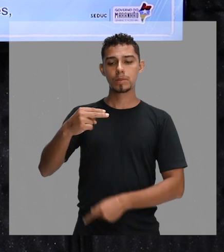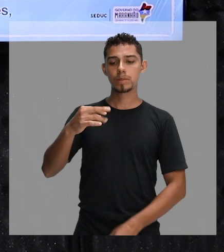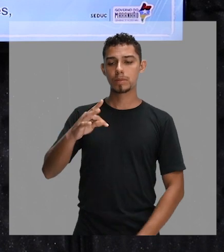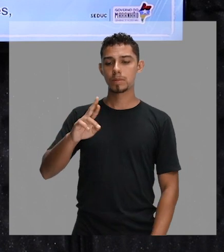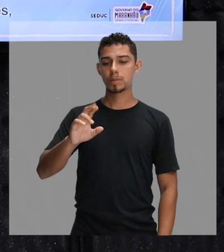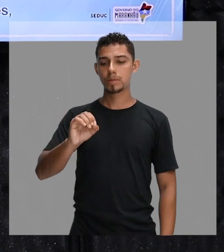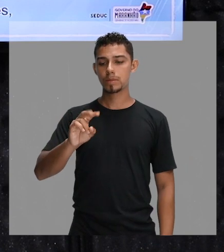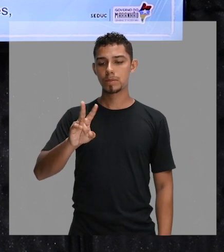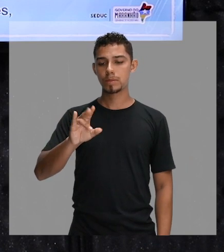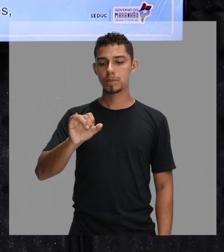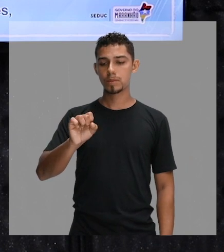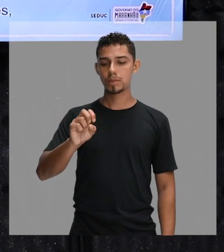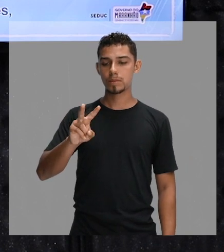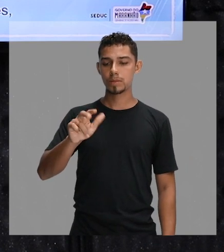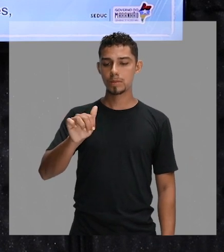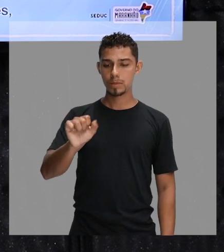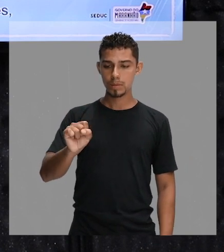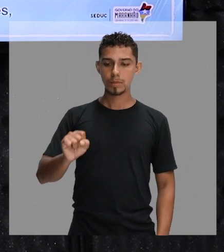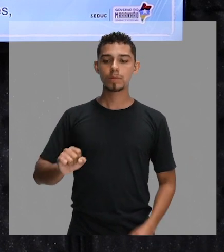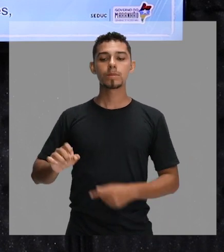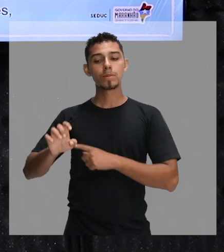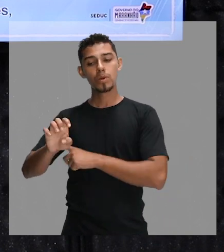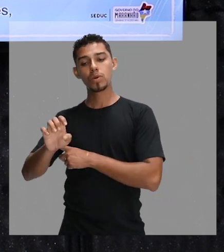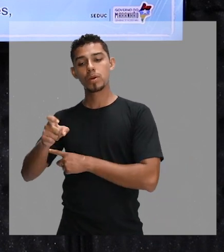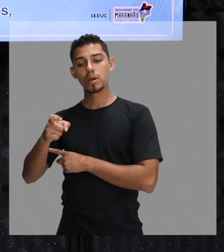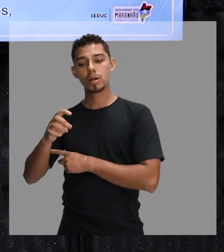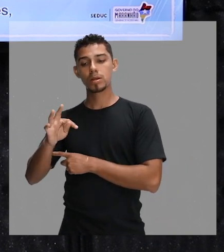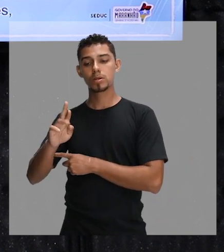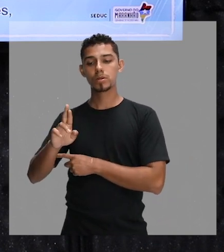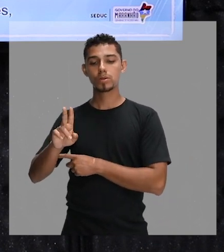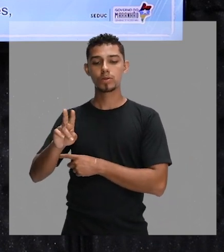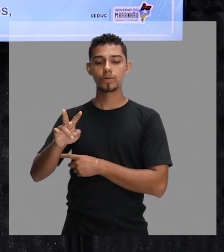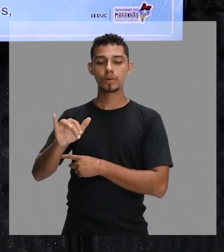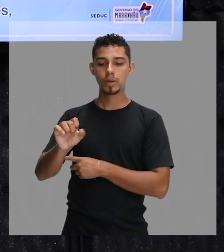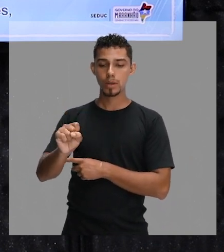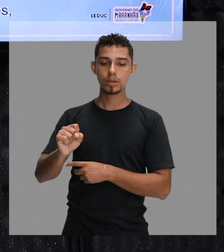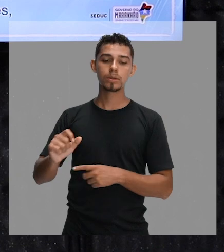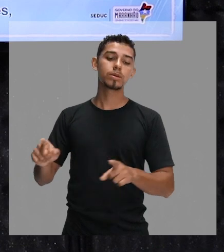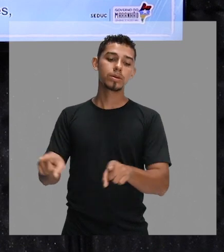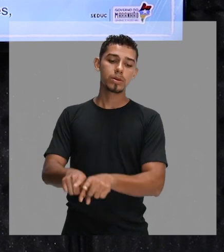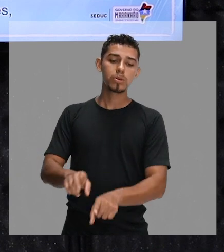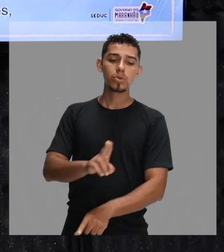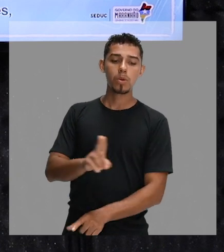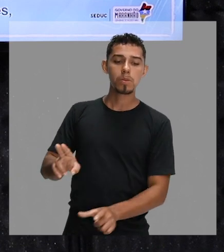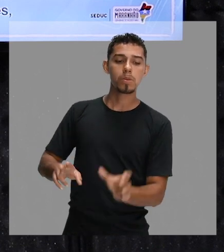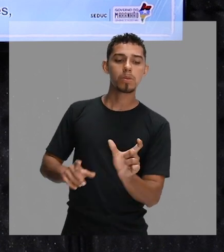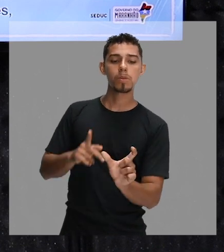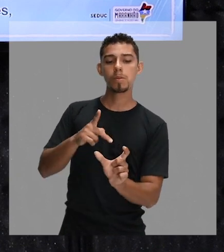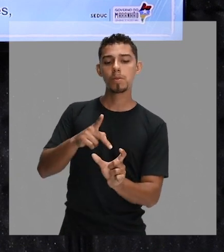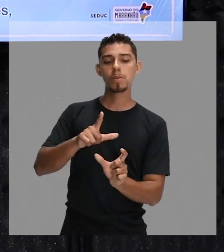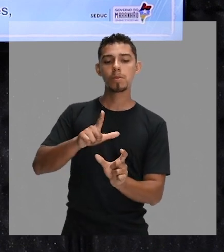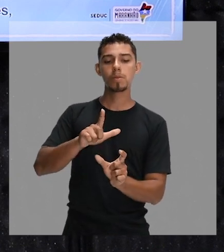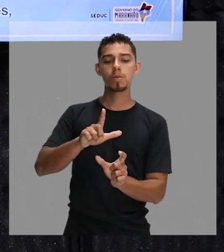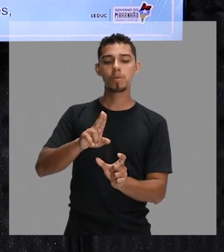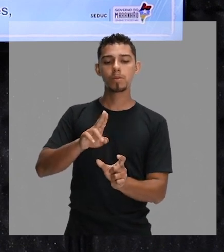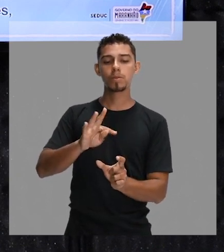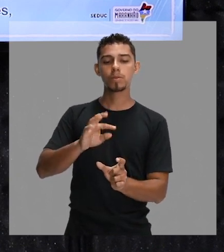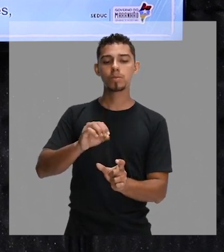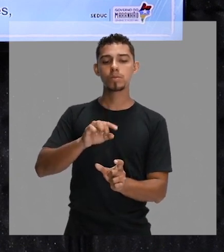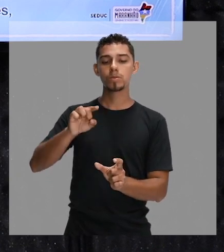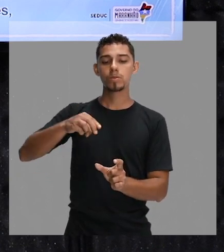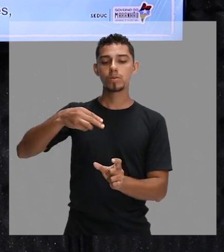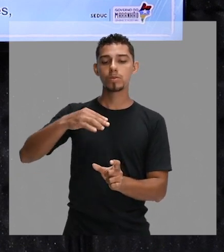As rochas intrusivas são também chamadas de plutônica, são aquelas em que o magma ele se solidificou